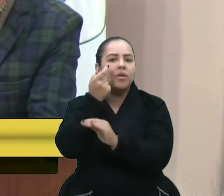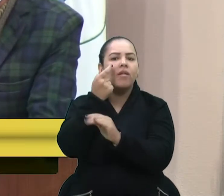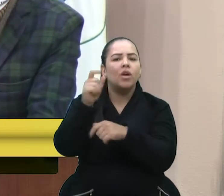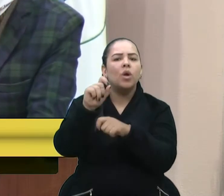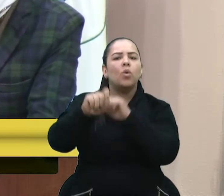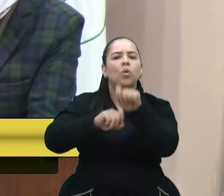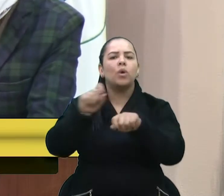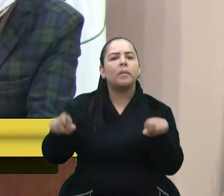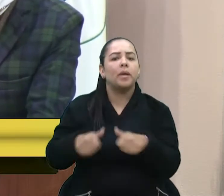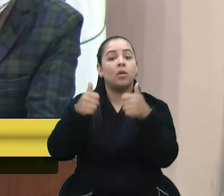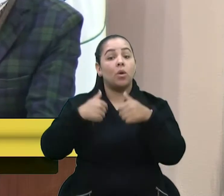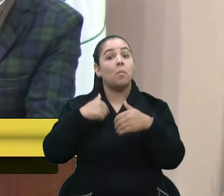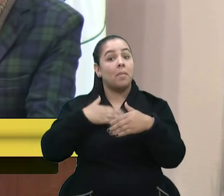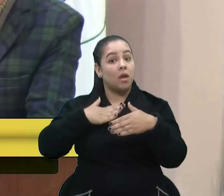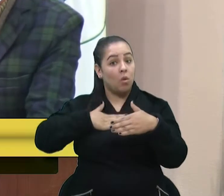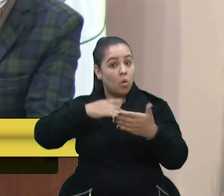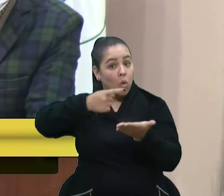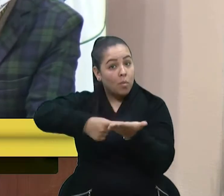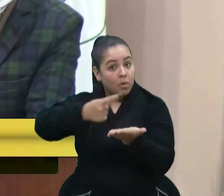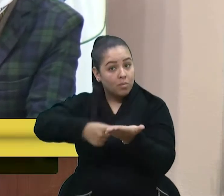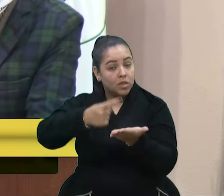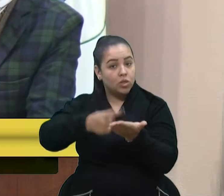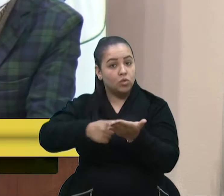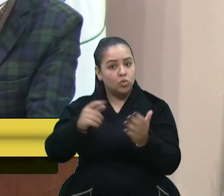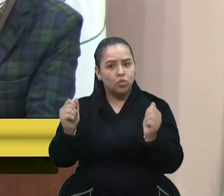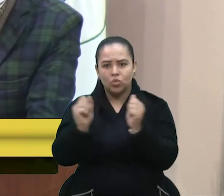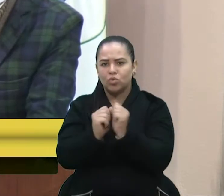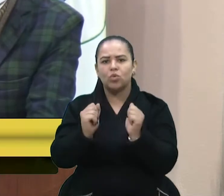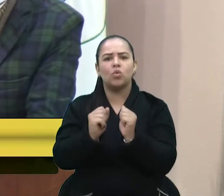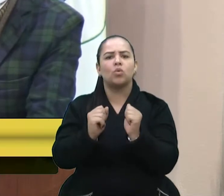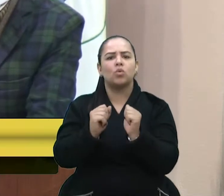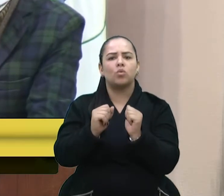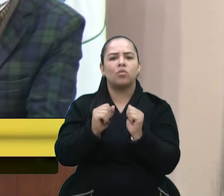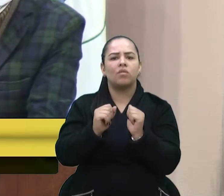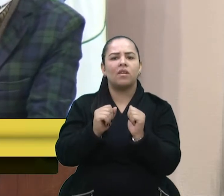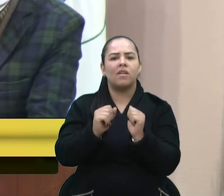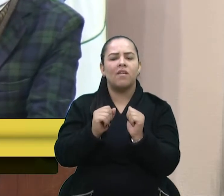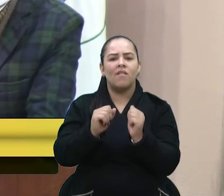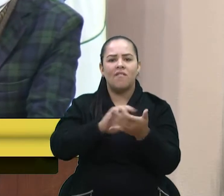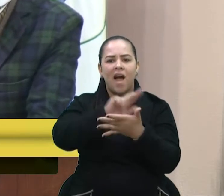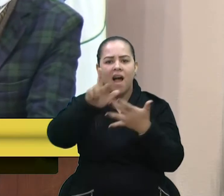Me comprometi com diversos moradores de Caxias